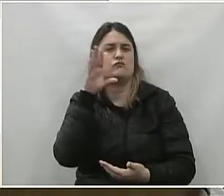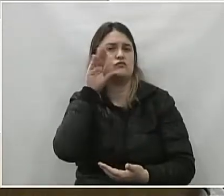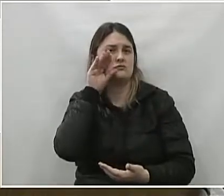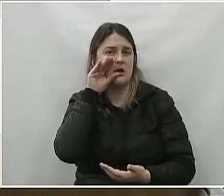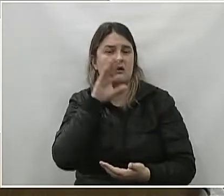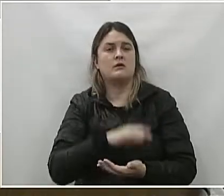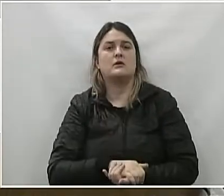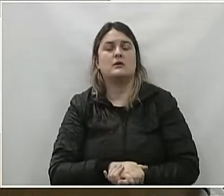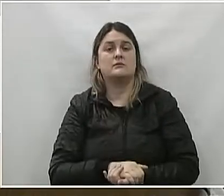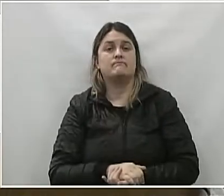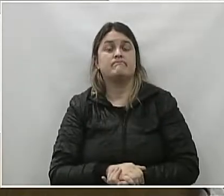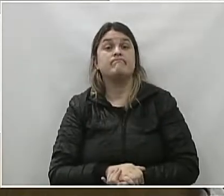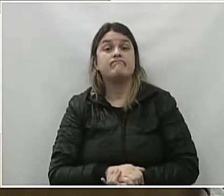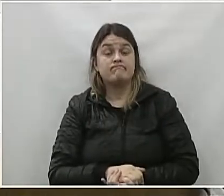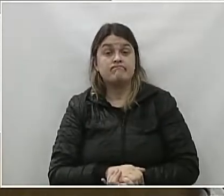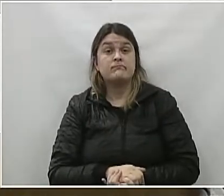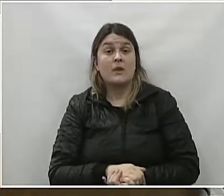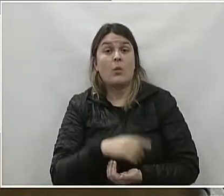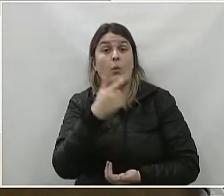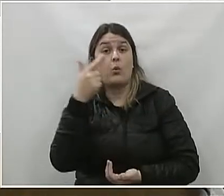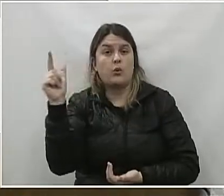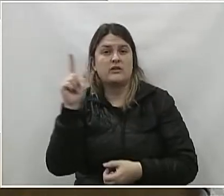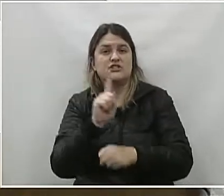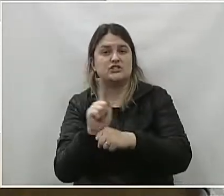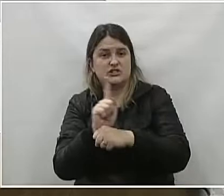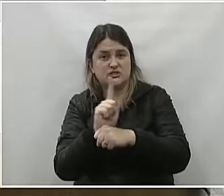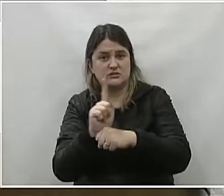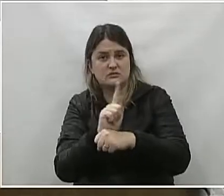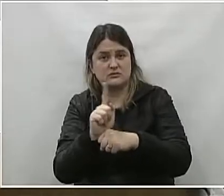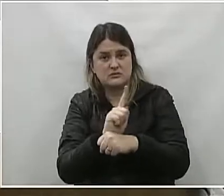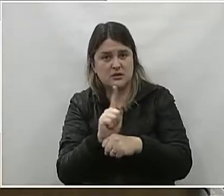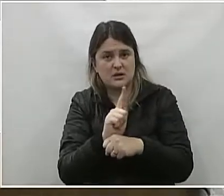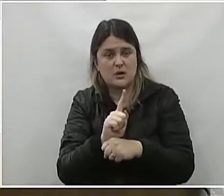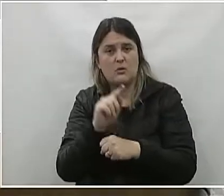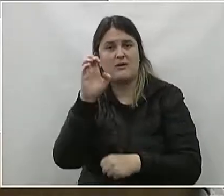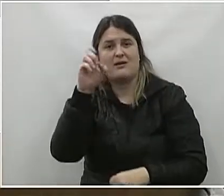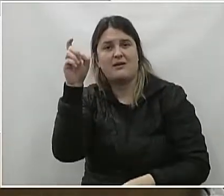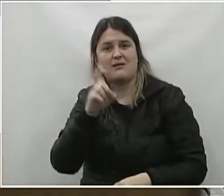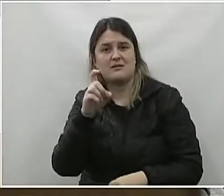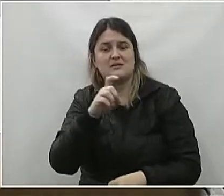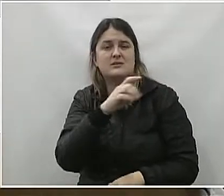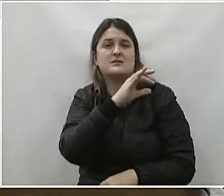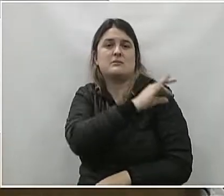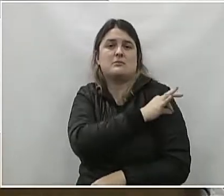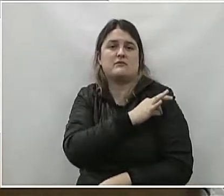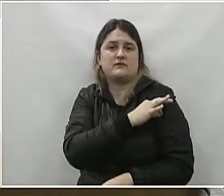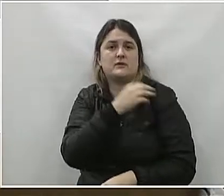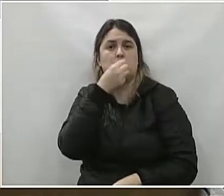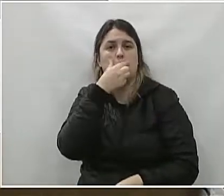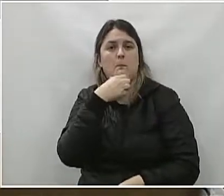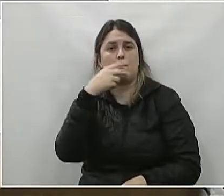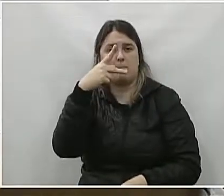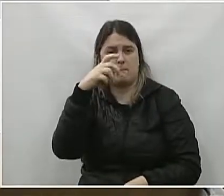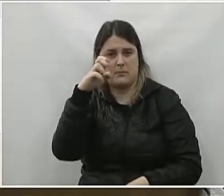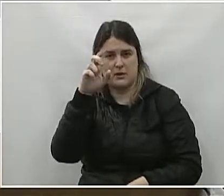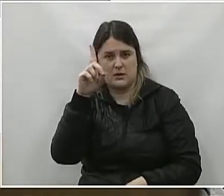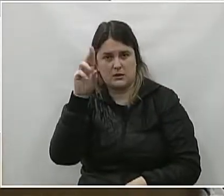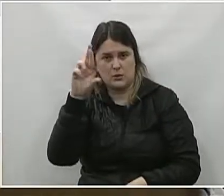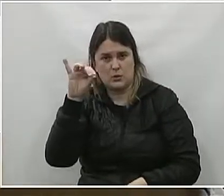né? Daí, as outras gestões, o ex-prefeito Pedro Ivo deu aval para essa